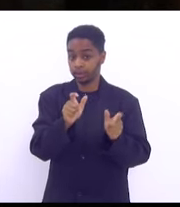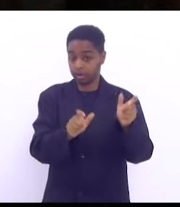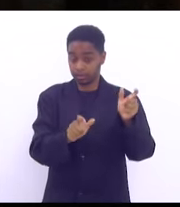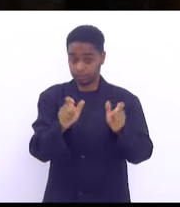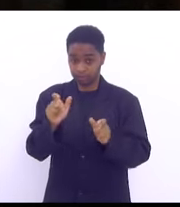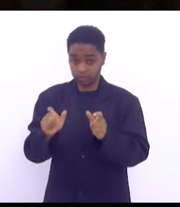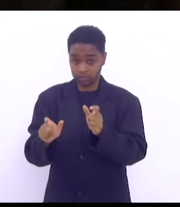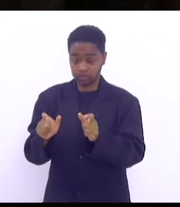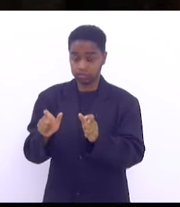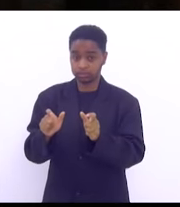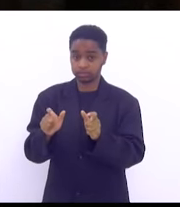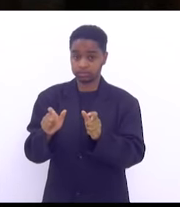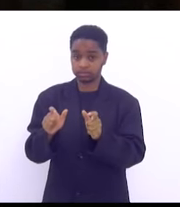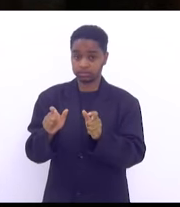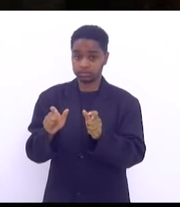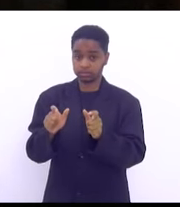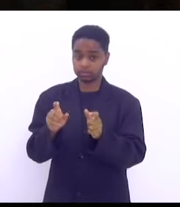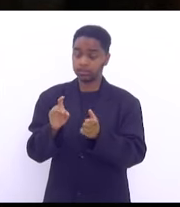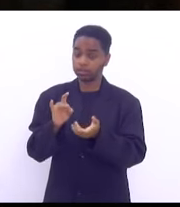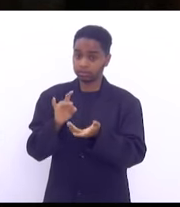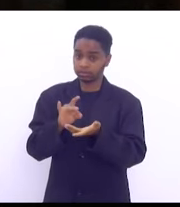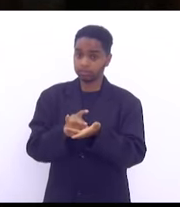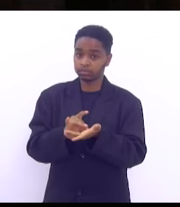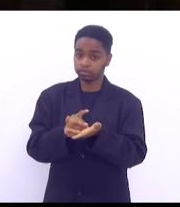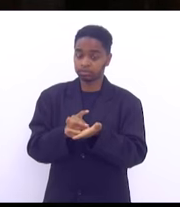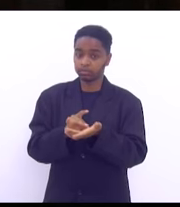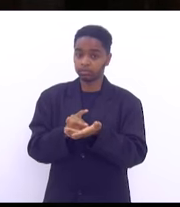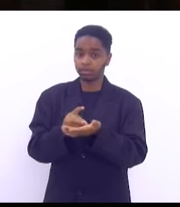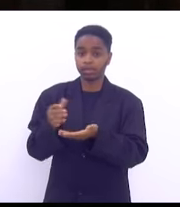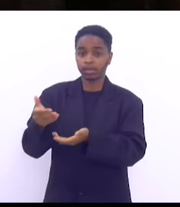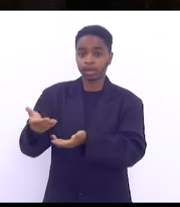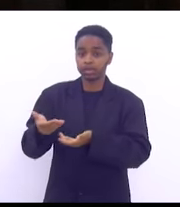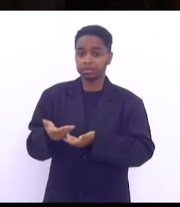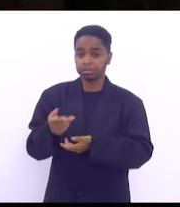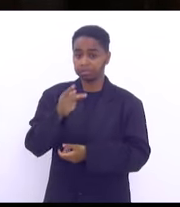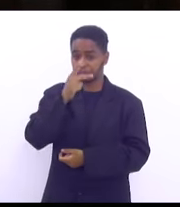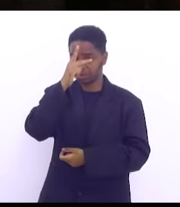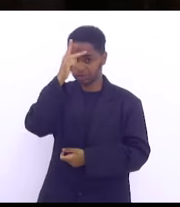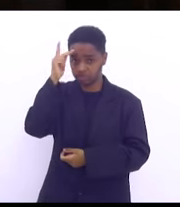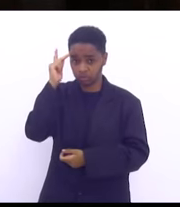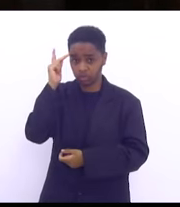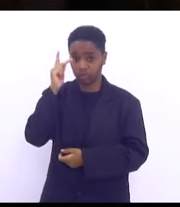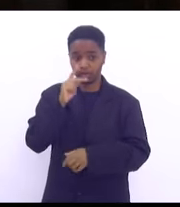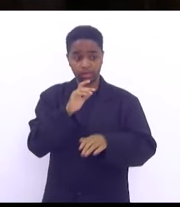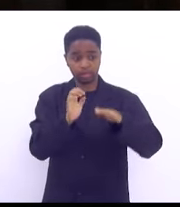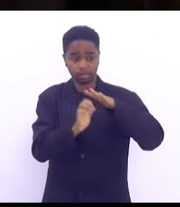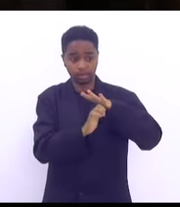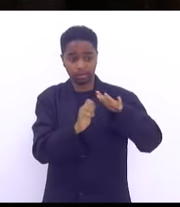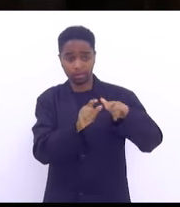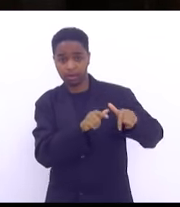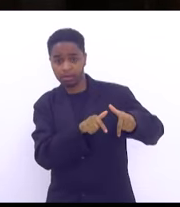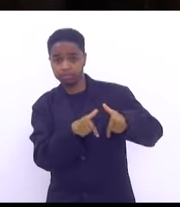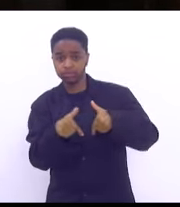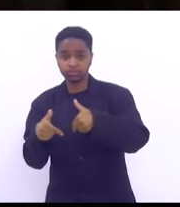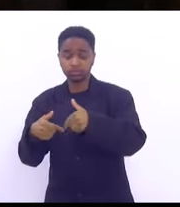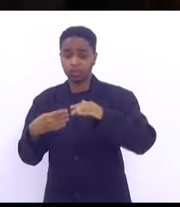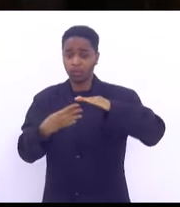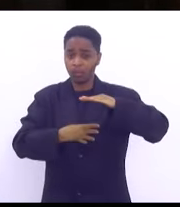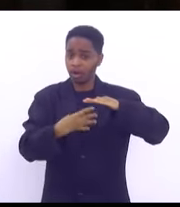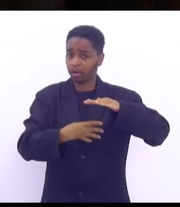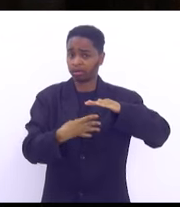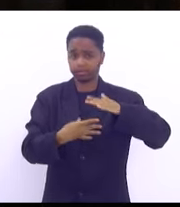estão efetivamente recebendo pessoas truculentas da empresa que quarteirizou, e